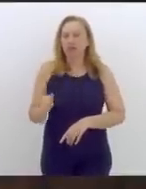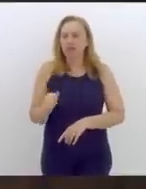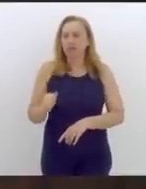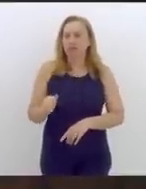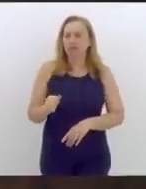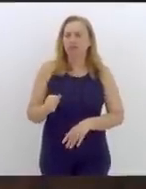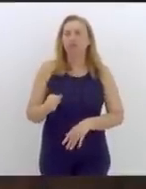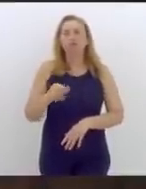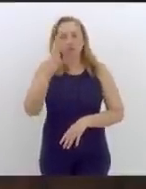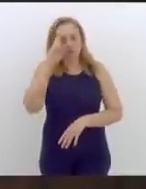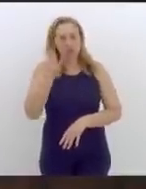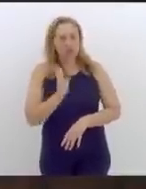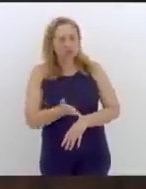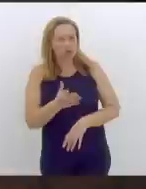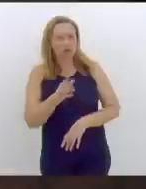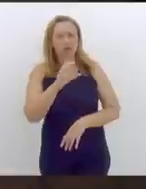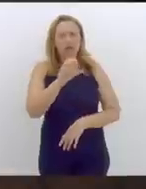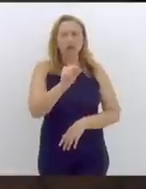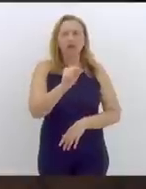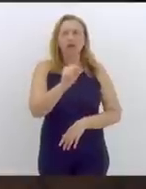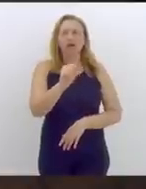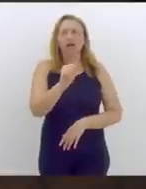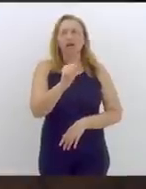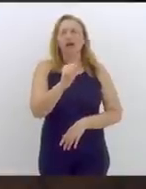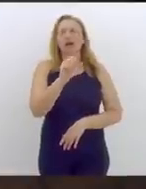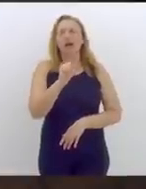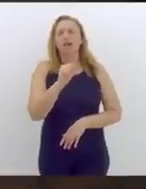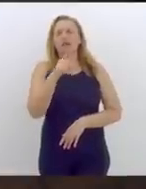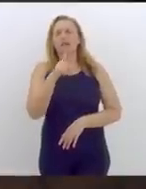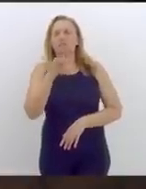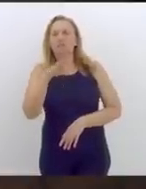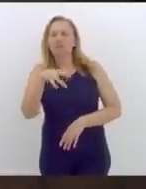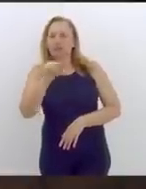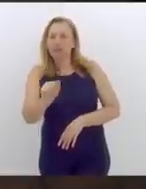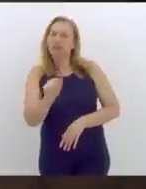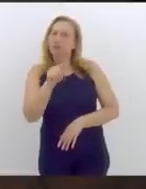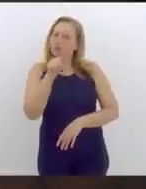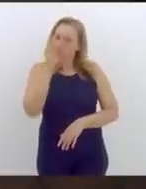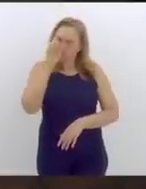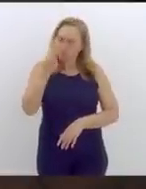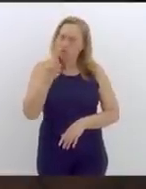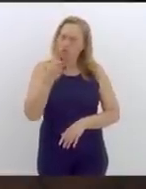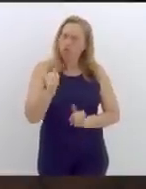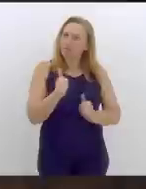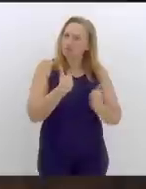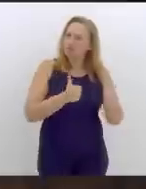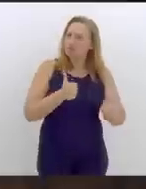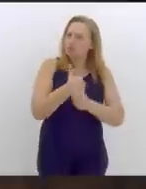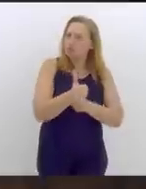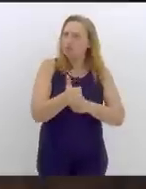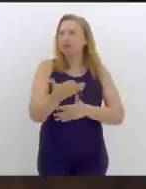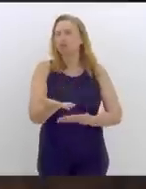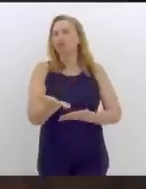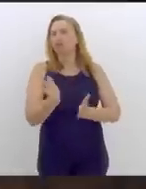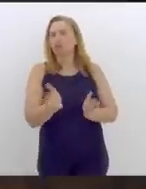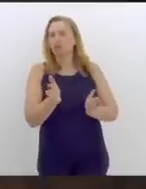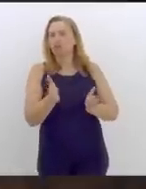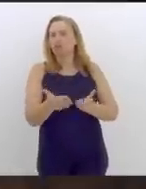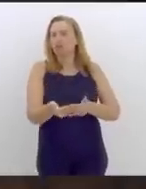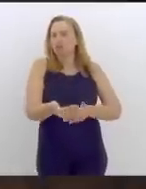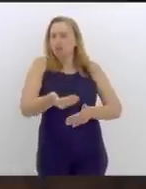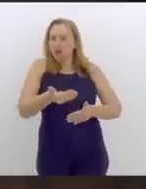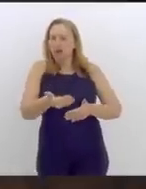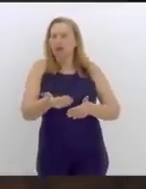aspira e como aspirante como Tenente O senhor já teve no Fronte hoje normalmente só tá atrás de uma mesa que é natural